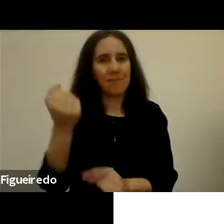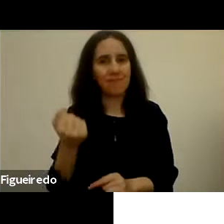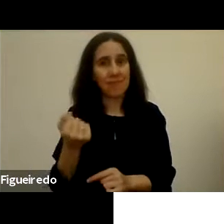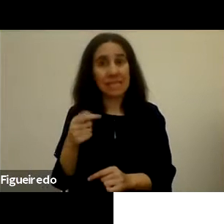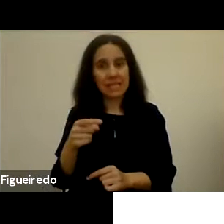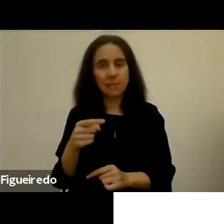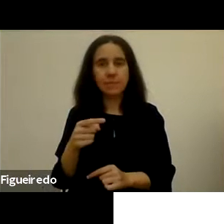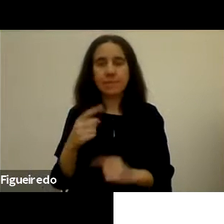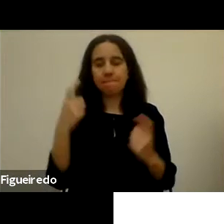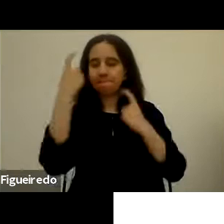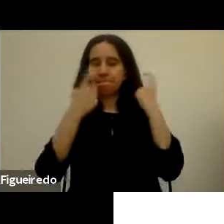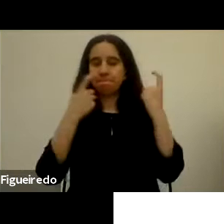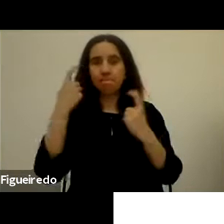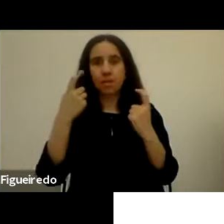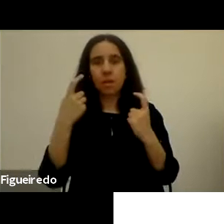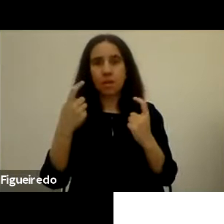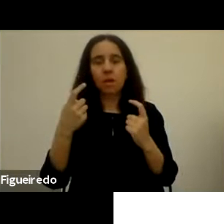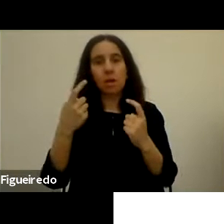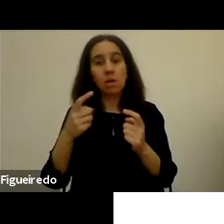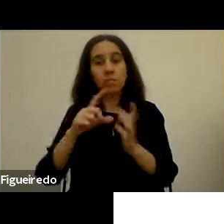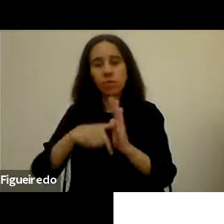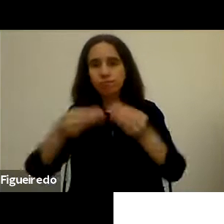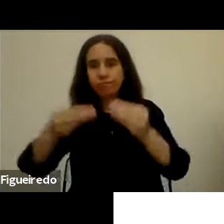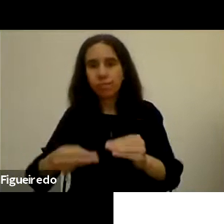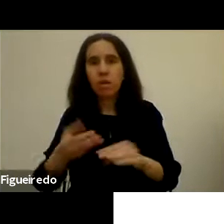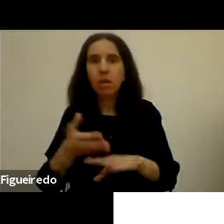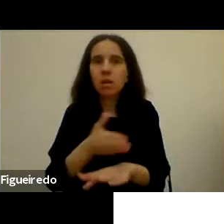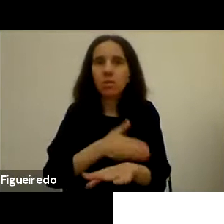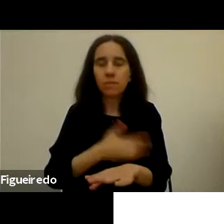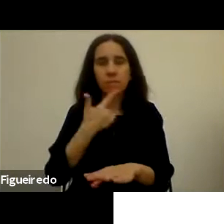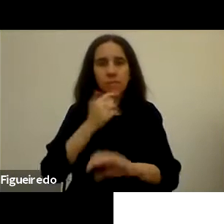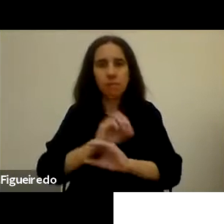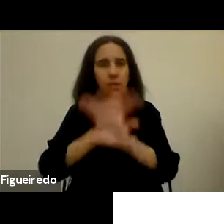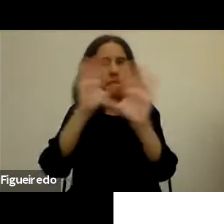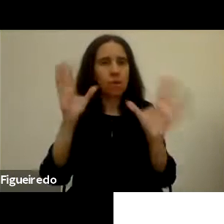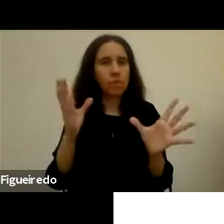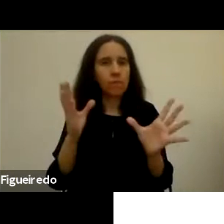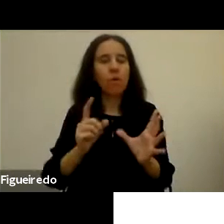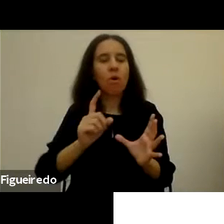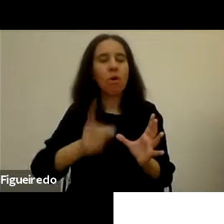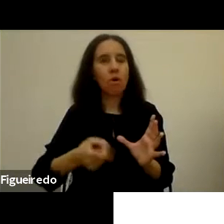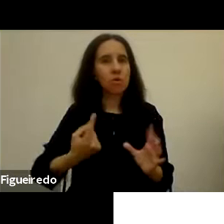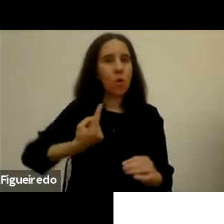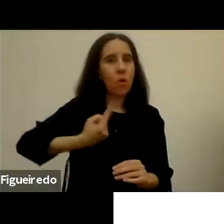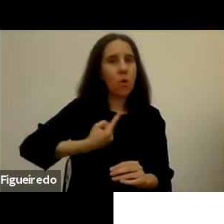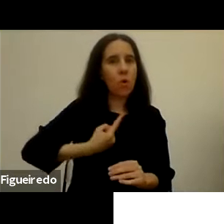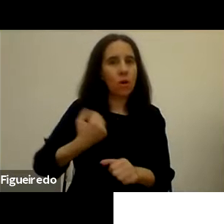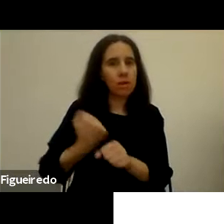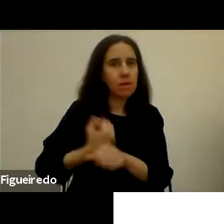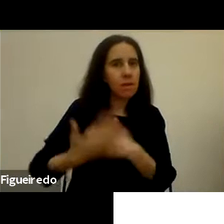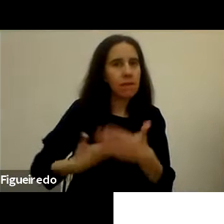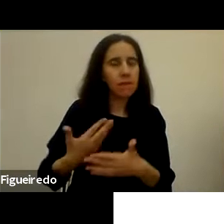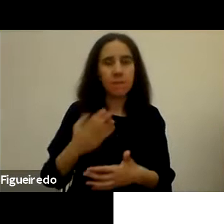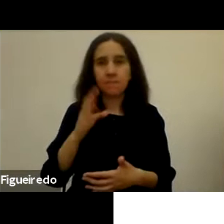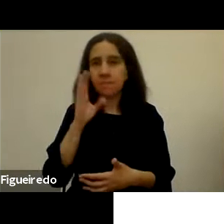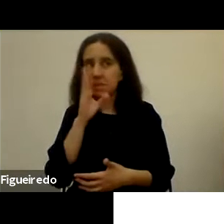ser equacionadas antes de nos lançarmos a fazer o projeto, para percebermos claramente qual é a tarefa, se é algo